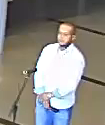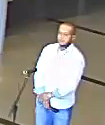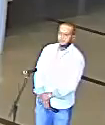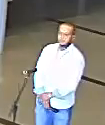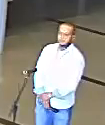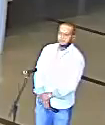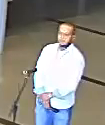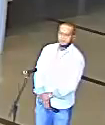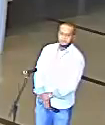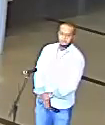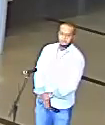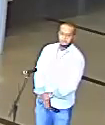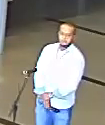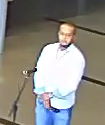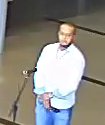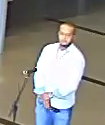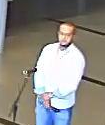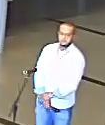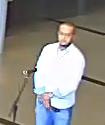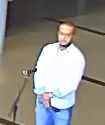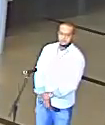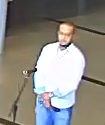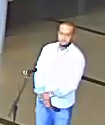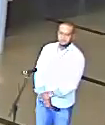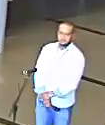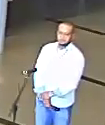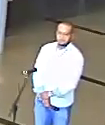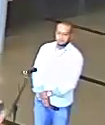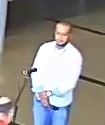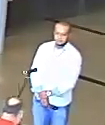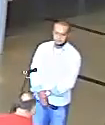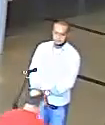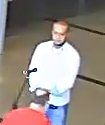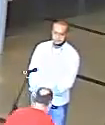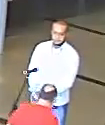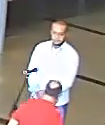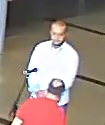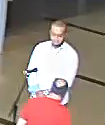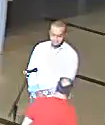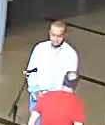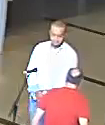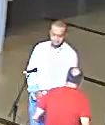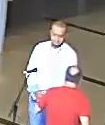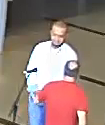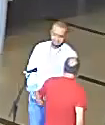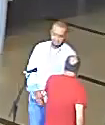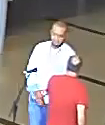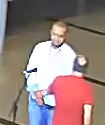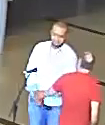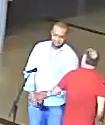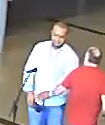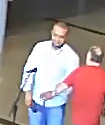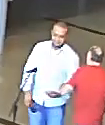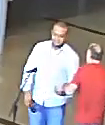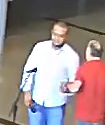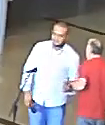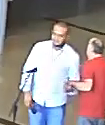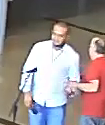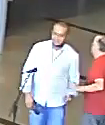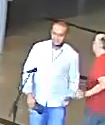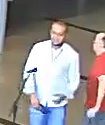depoimentos de vocês através do vídeo que tá sendo gravado então farei esse compromisso até em respeito a